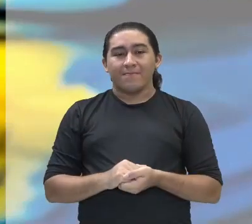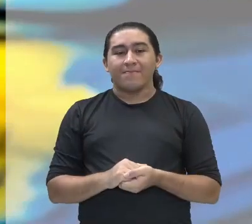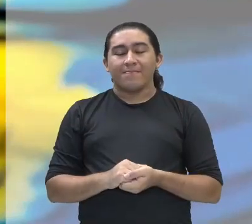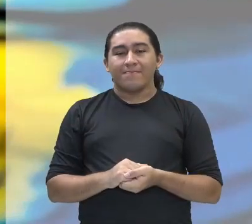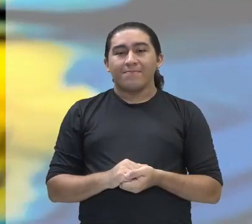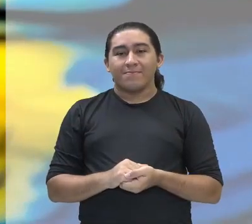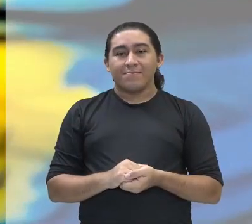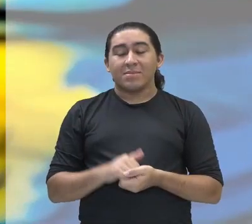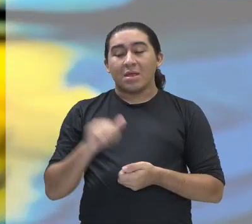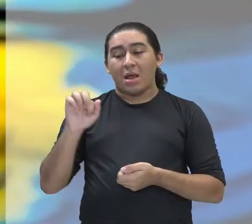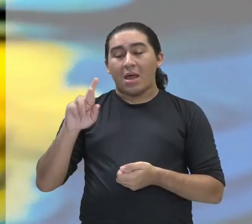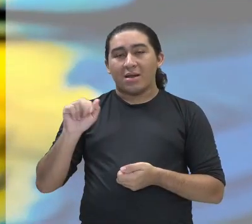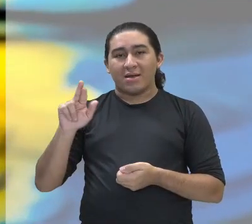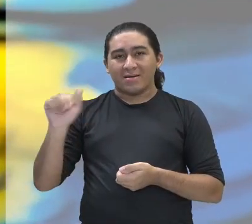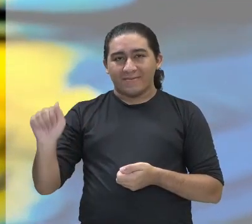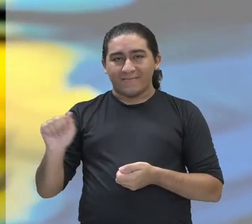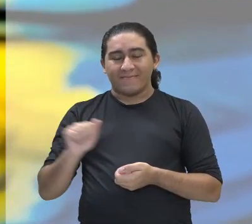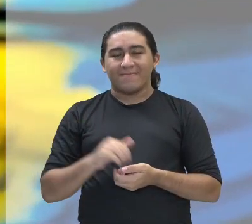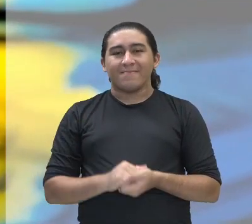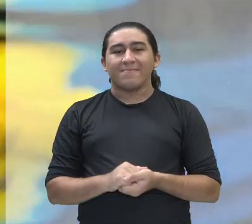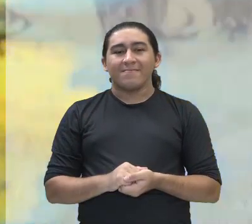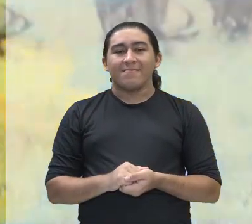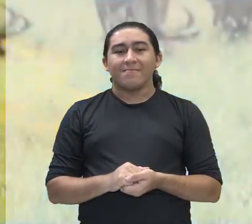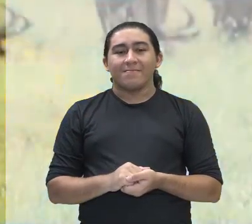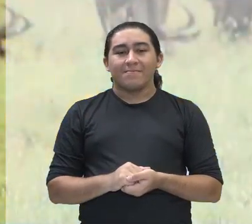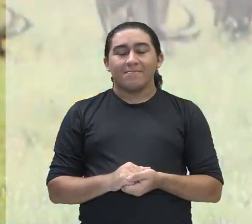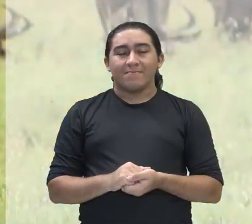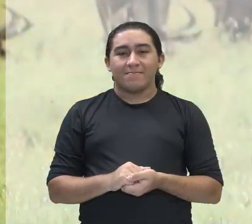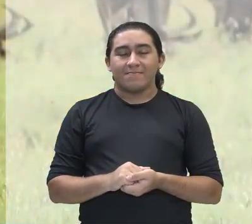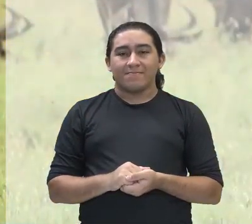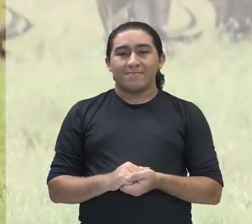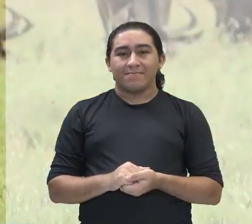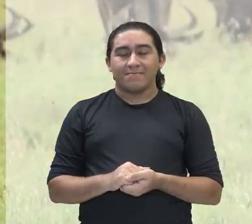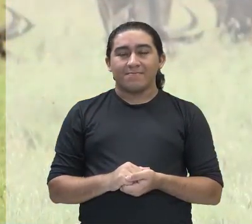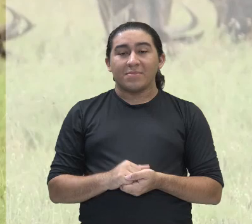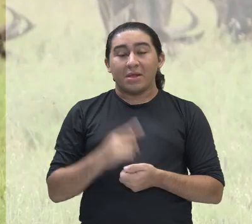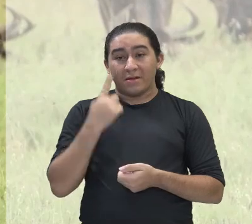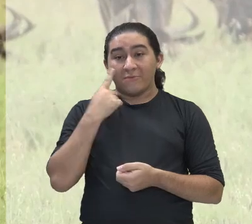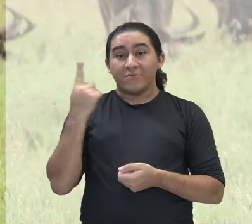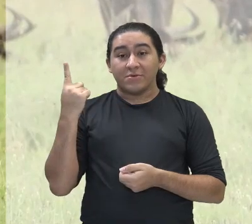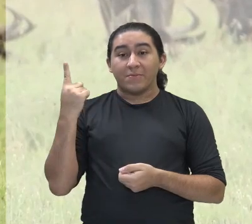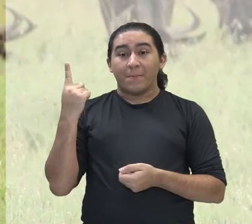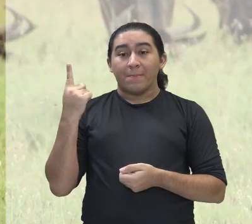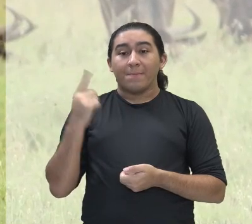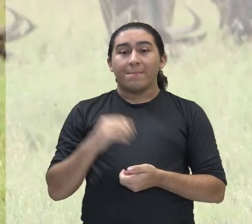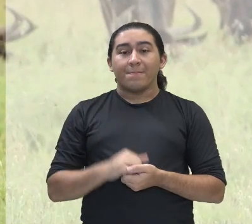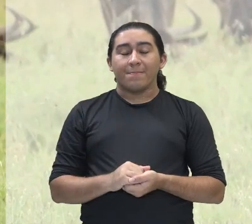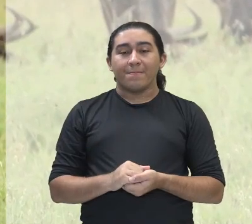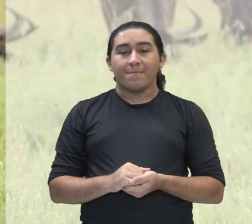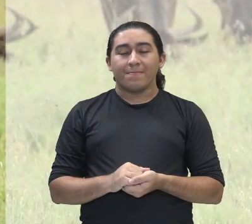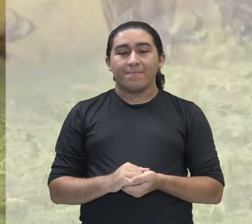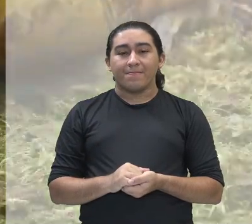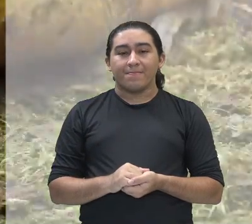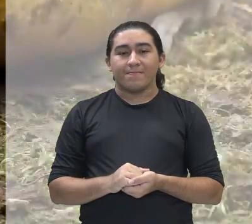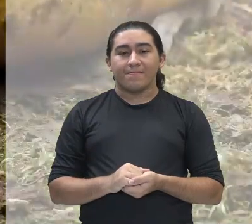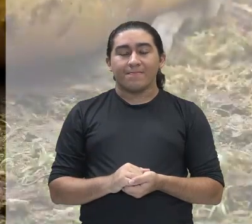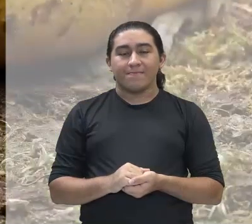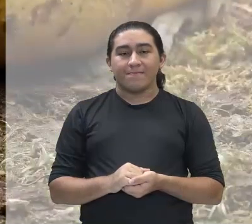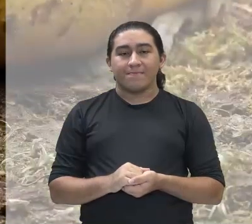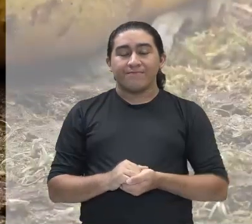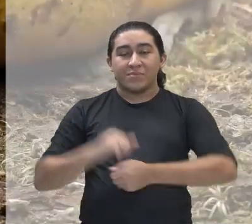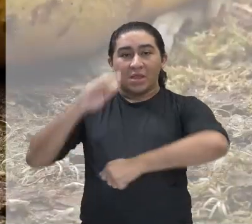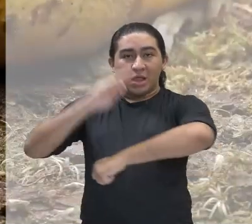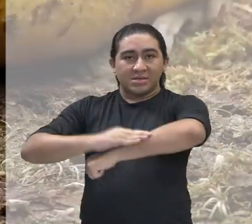Macaw, arara. Elephant, elefante.